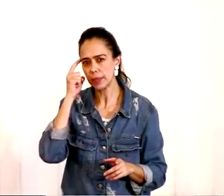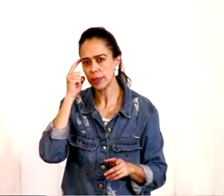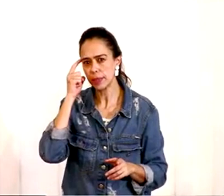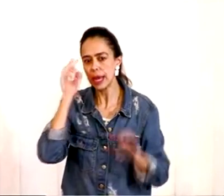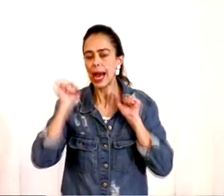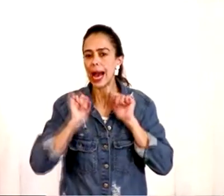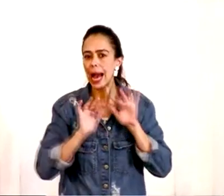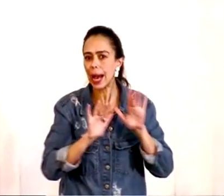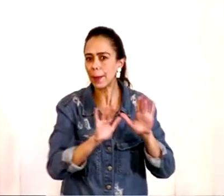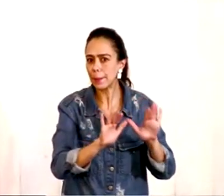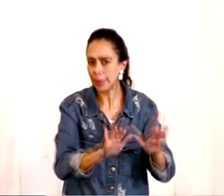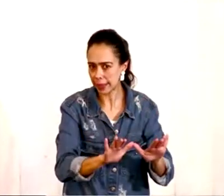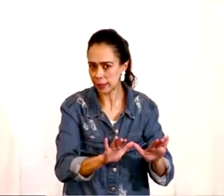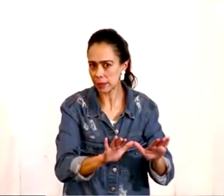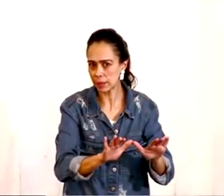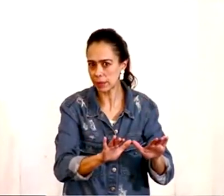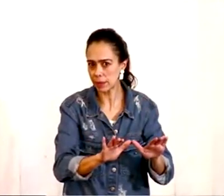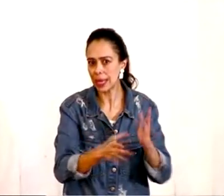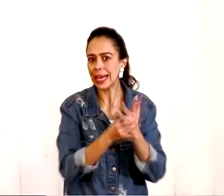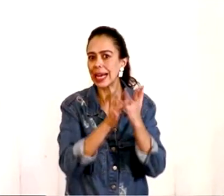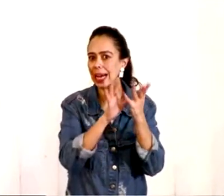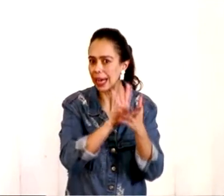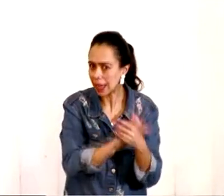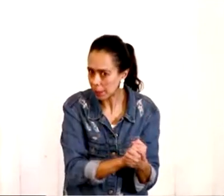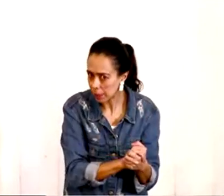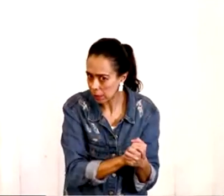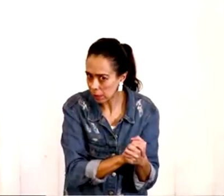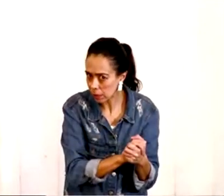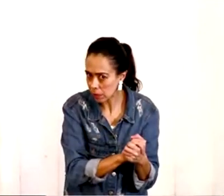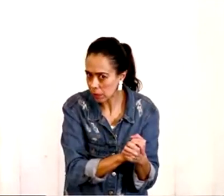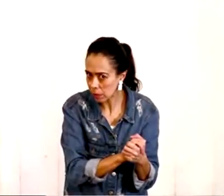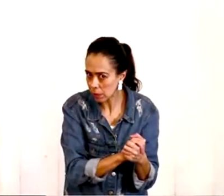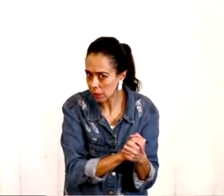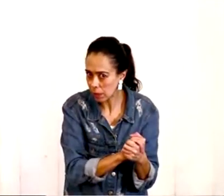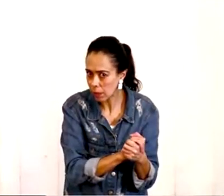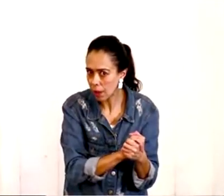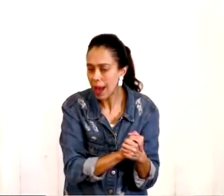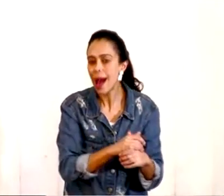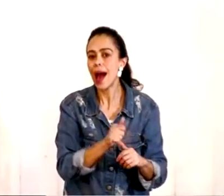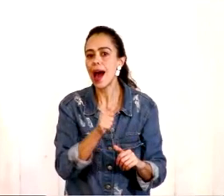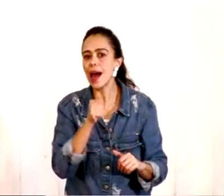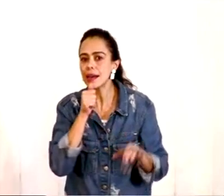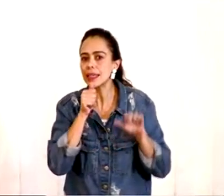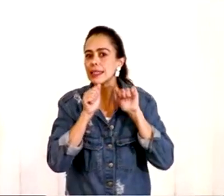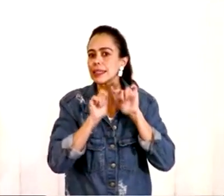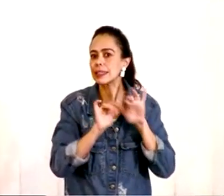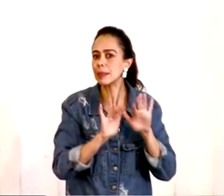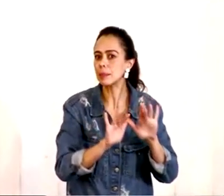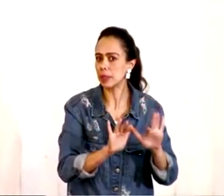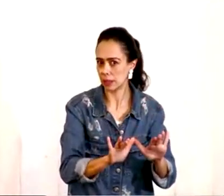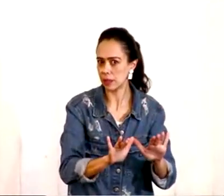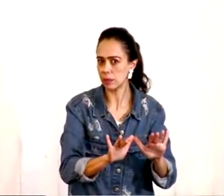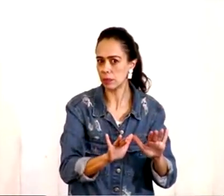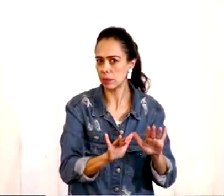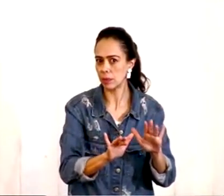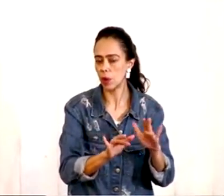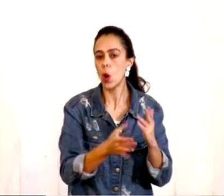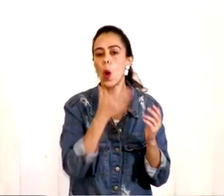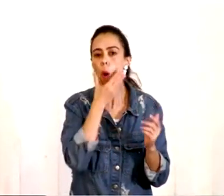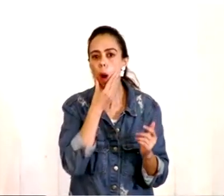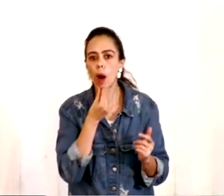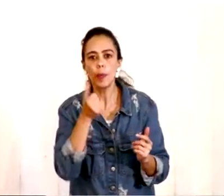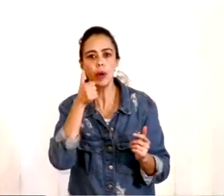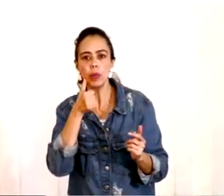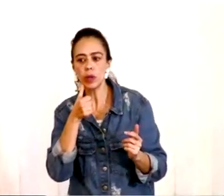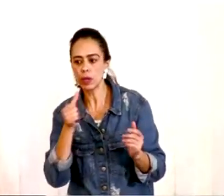para os ímpios. Deus deixou essa bênção da união entre o homem e a mulher, não somente